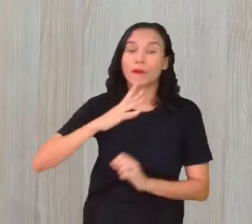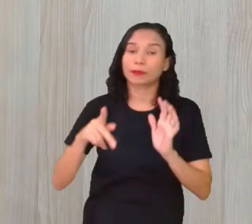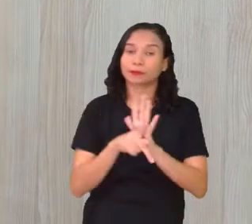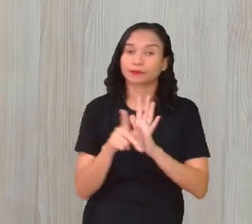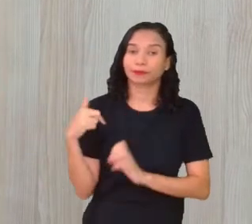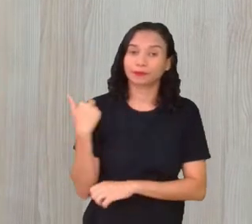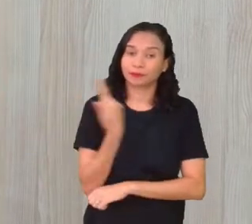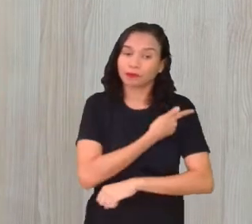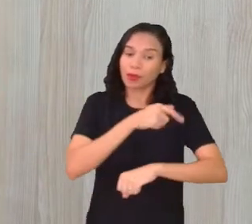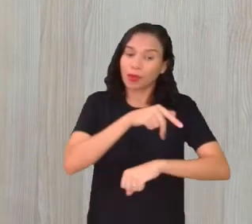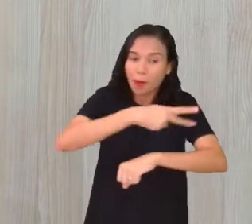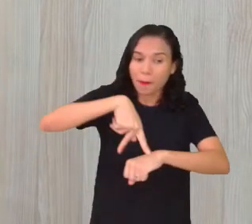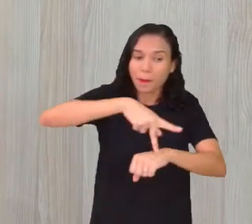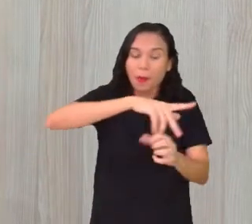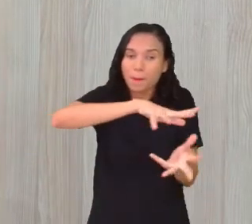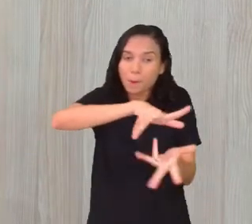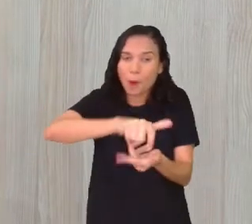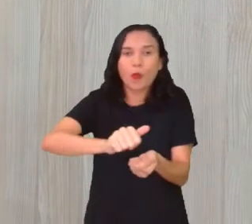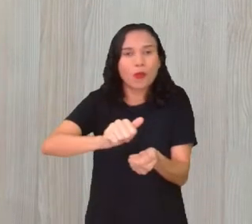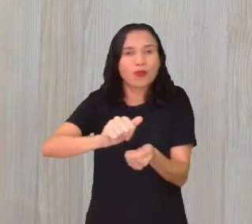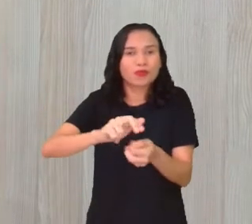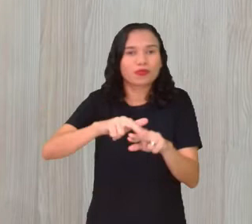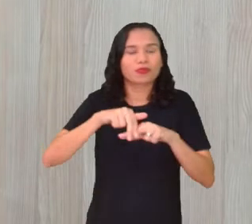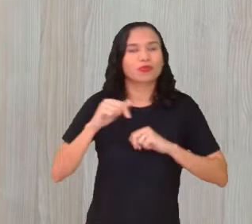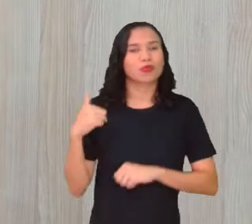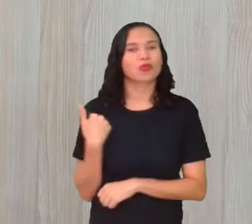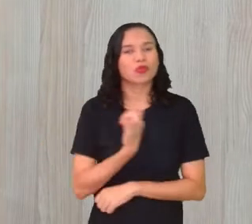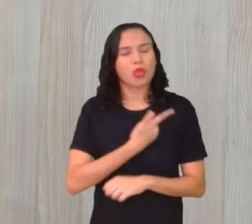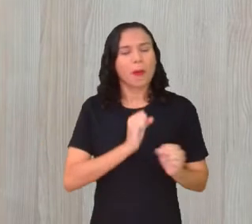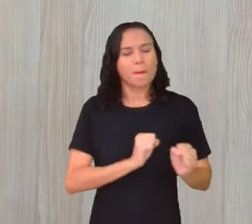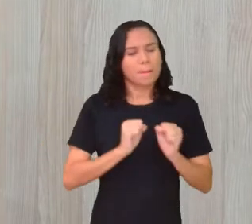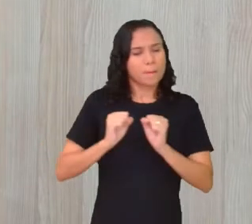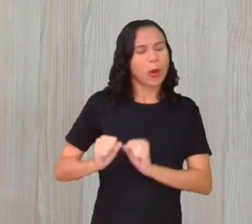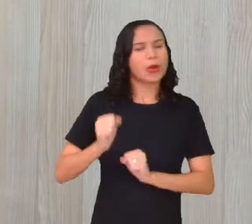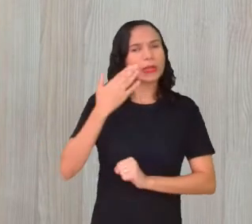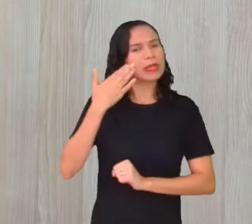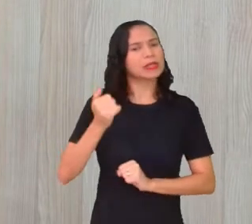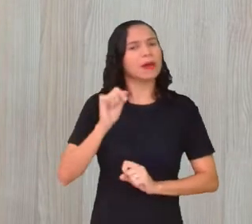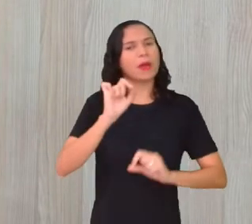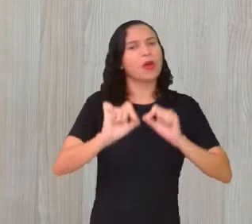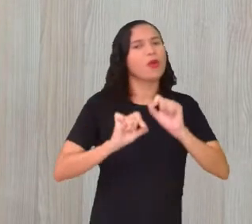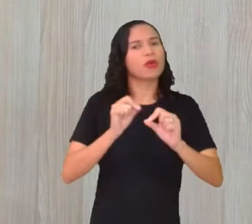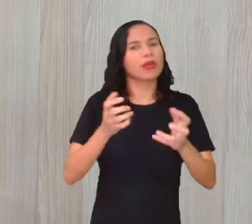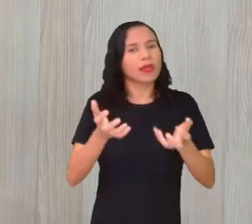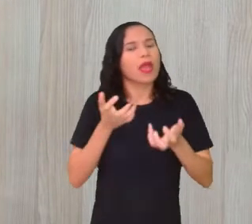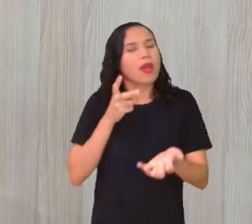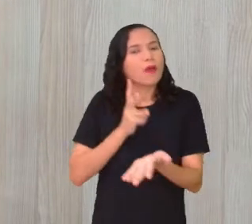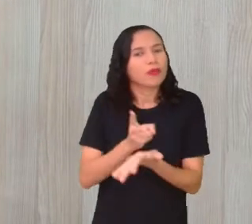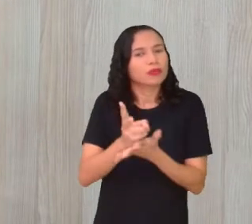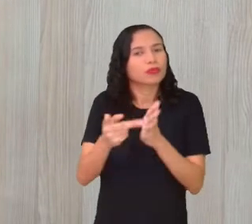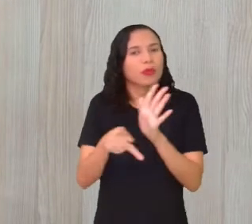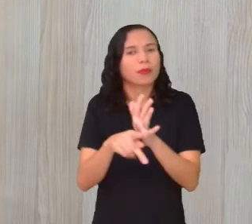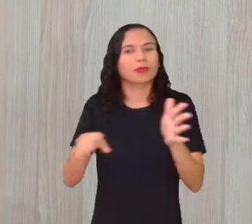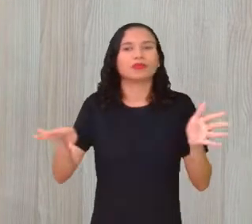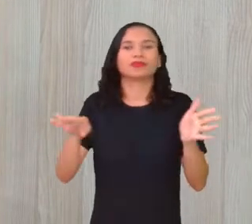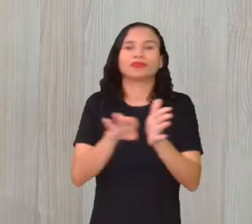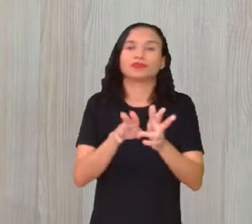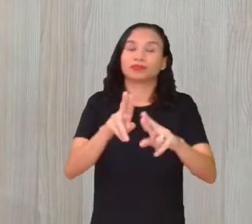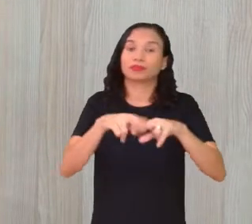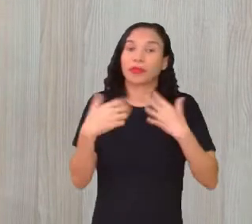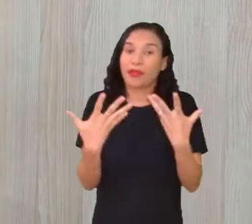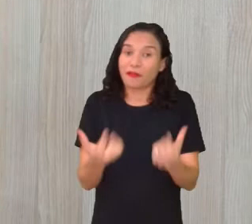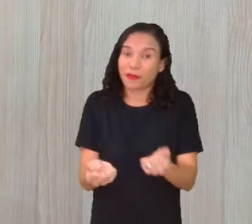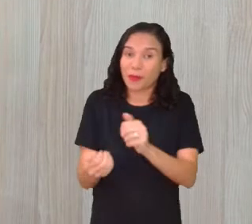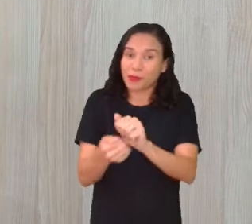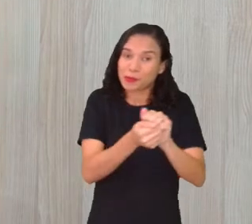nosso país, do mundo, enfim, para que a gente possa, né, saber onde a gente quer seguir, onde a gente quer chegar. Então, vamos